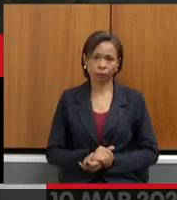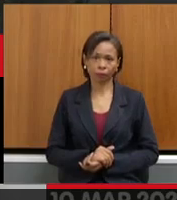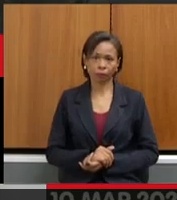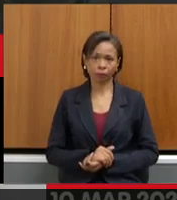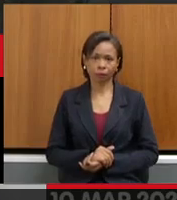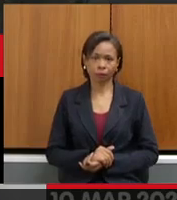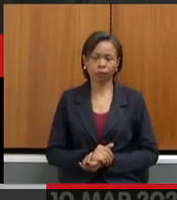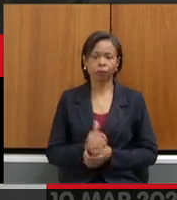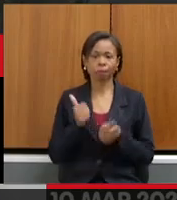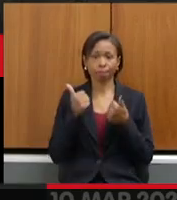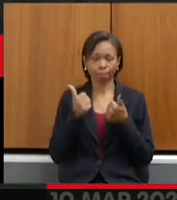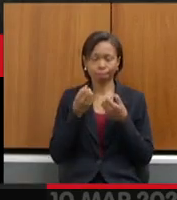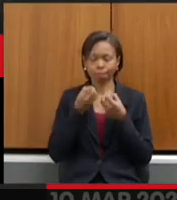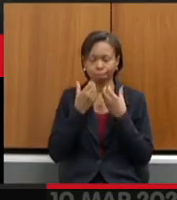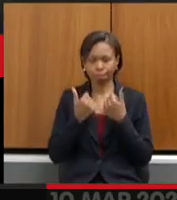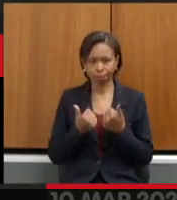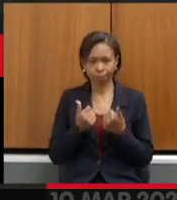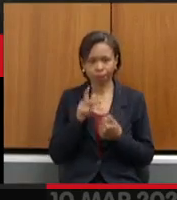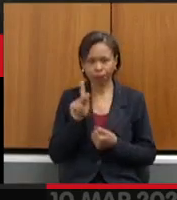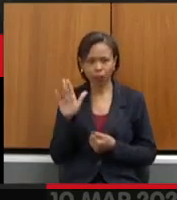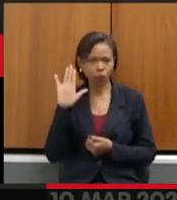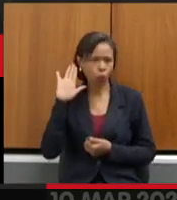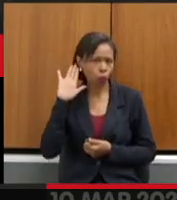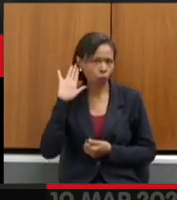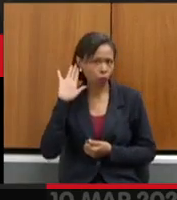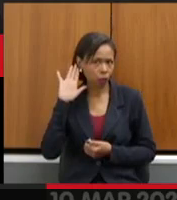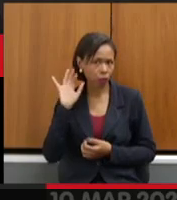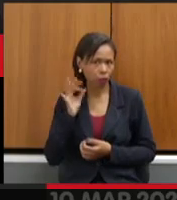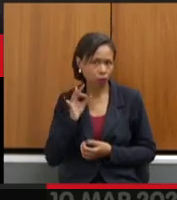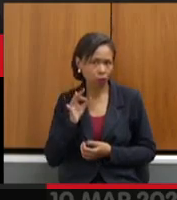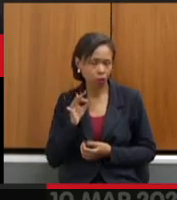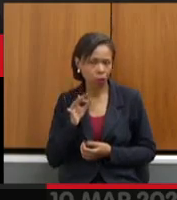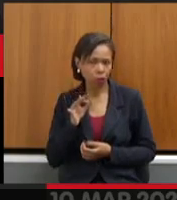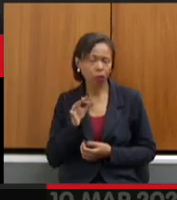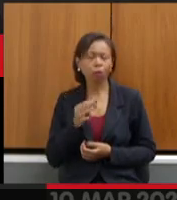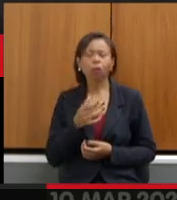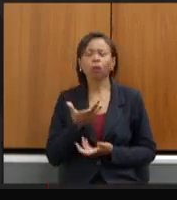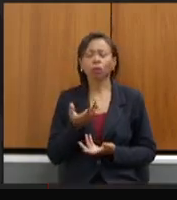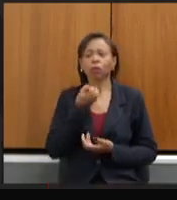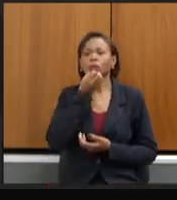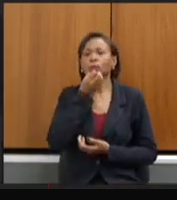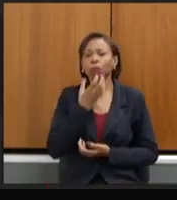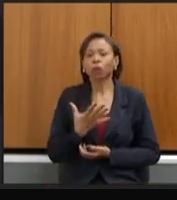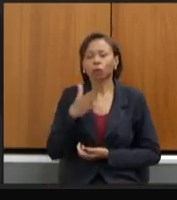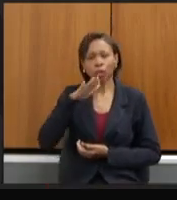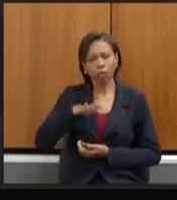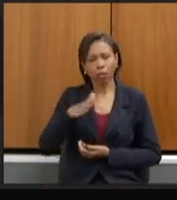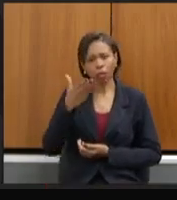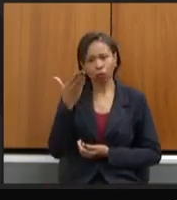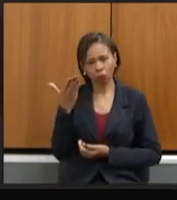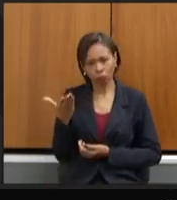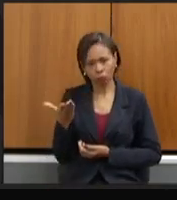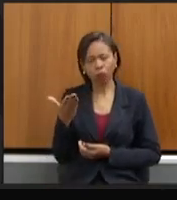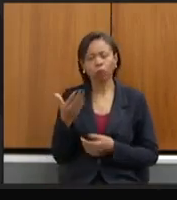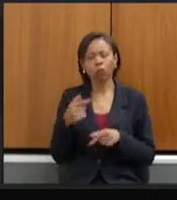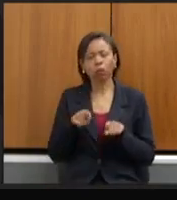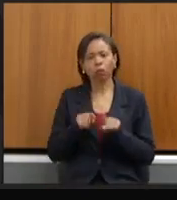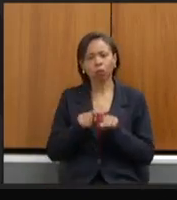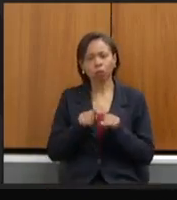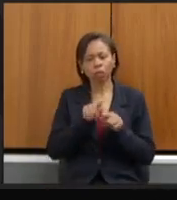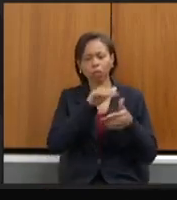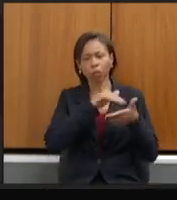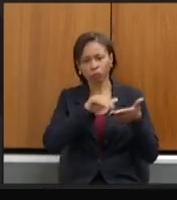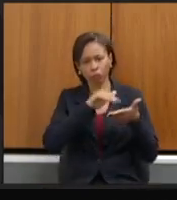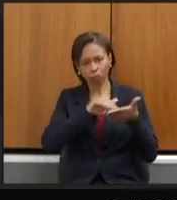as letras de está dando para escutar direitinho aí eu quero desejar uma boa tarde para o senhor boa tarde para